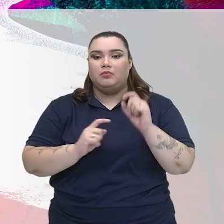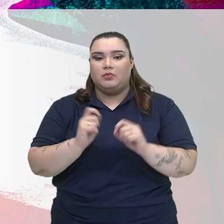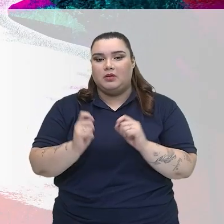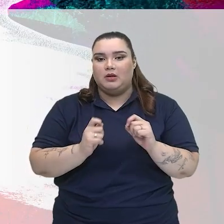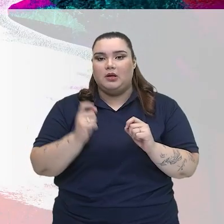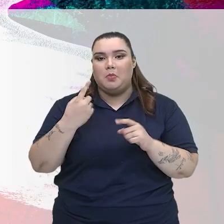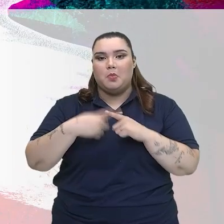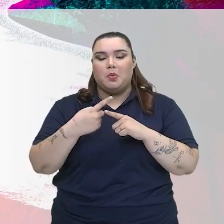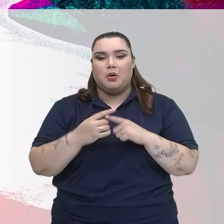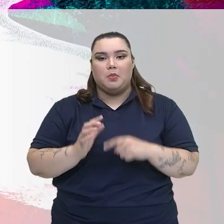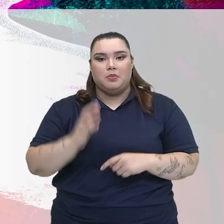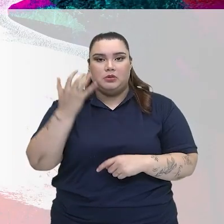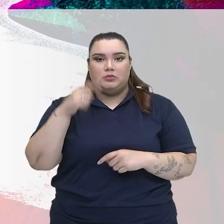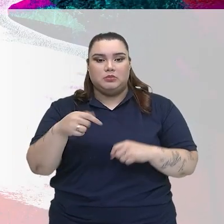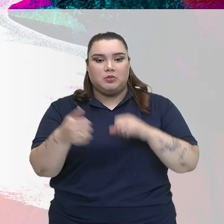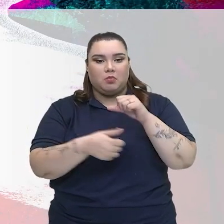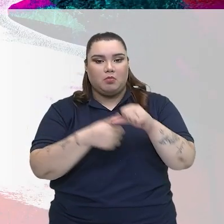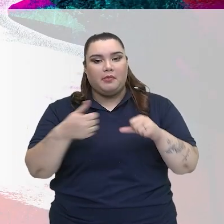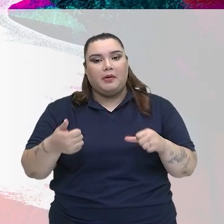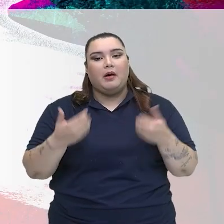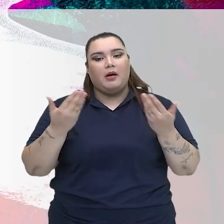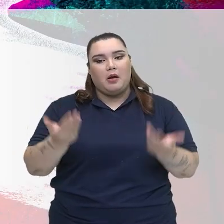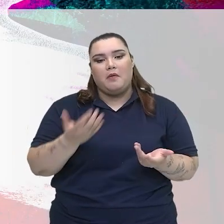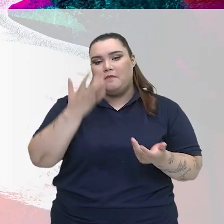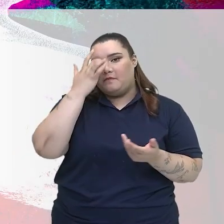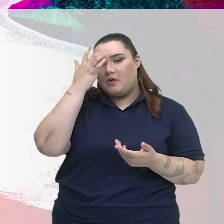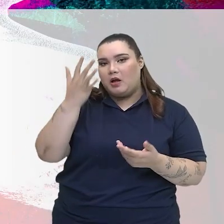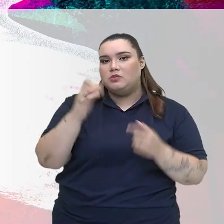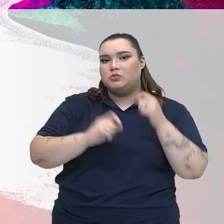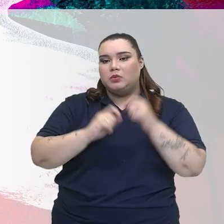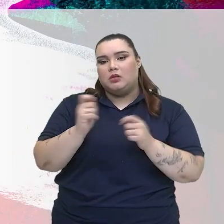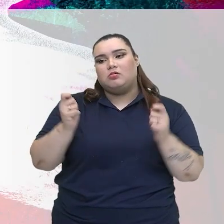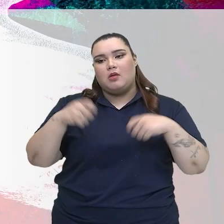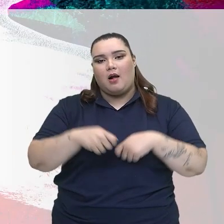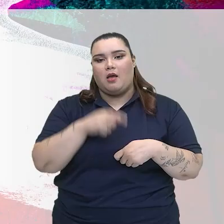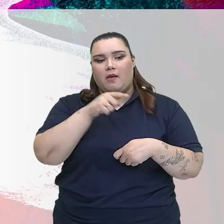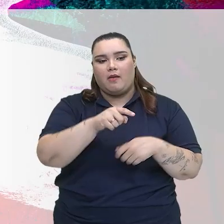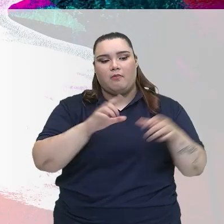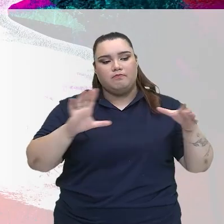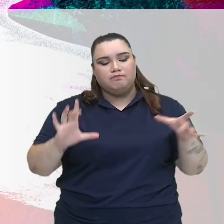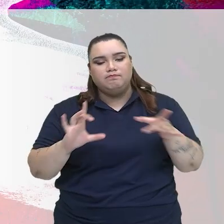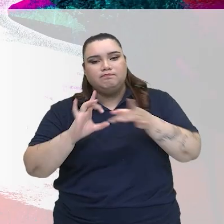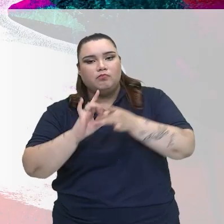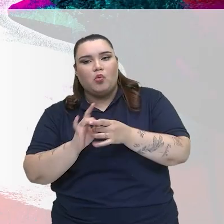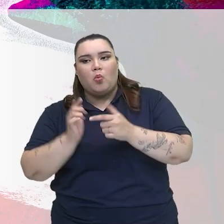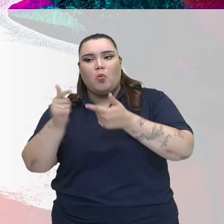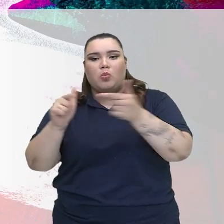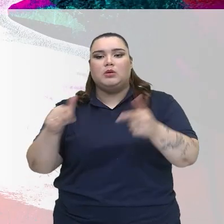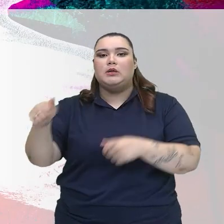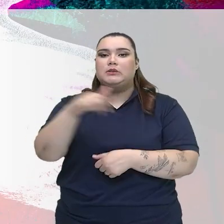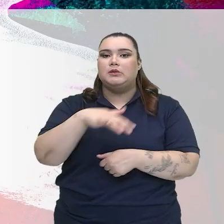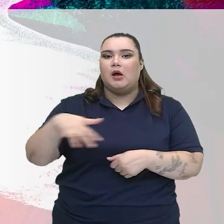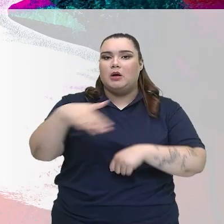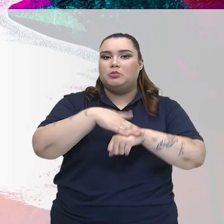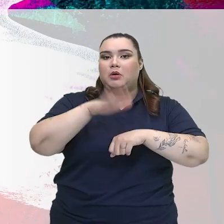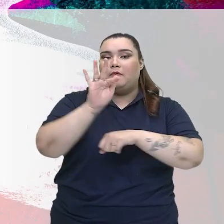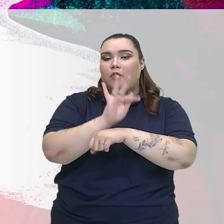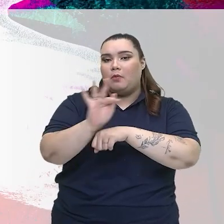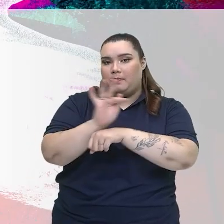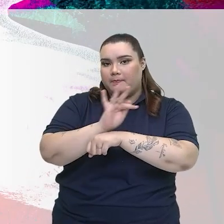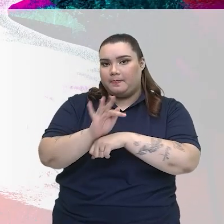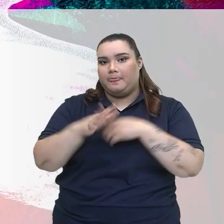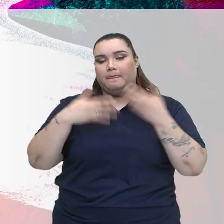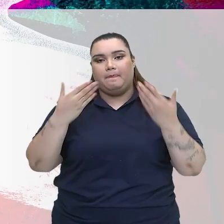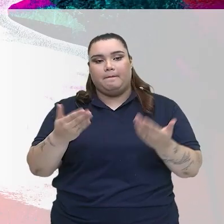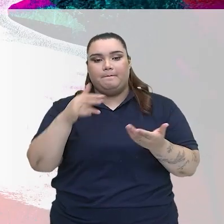dessa nomenclatura é justamente facilitar a sua entrada em espaços mais formais. Então, a nova forma de